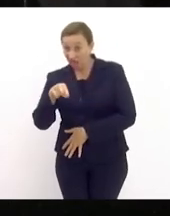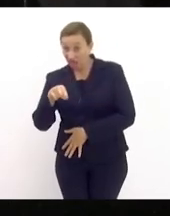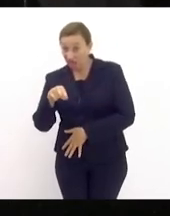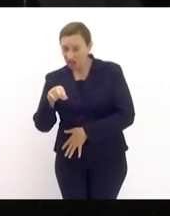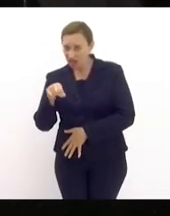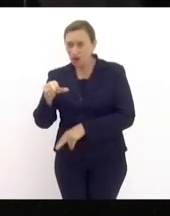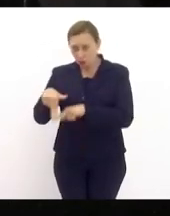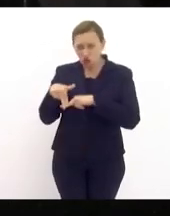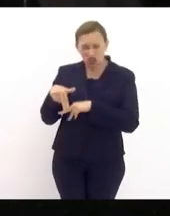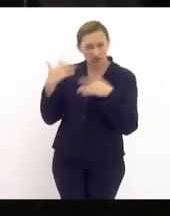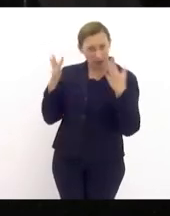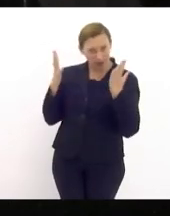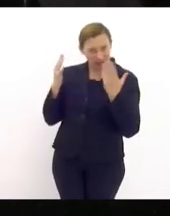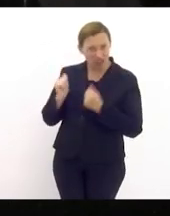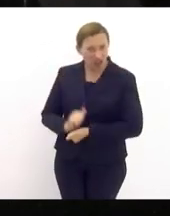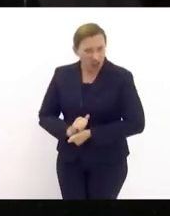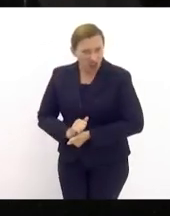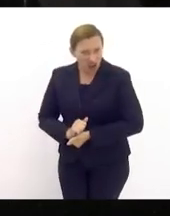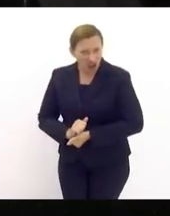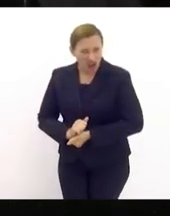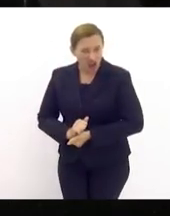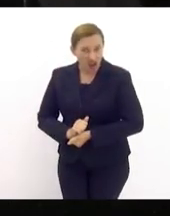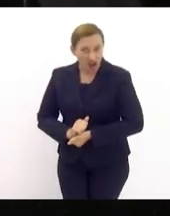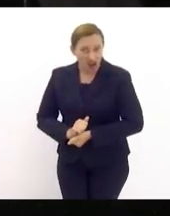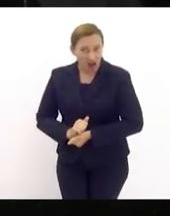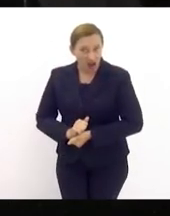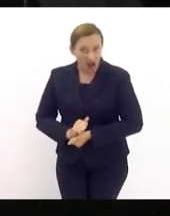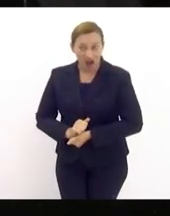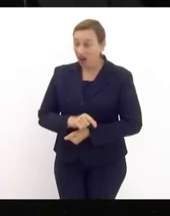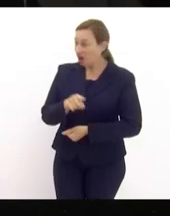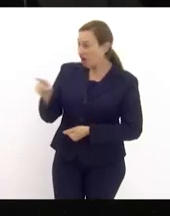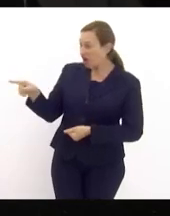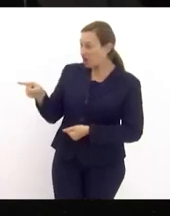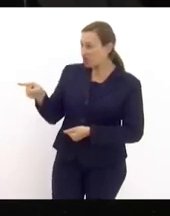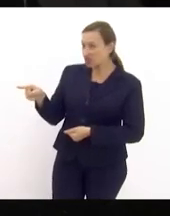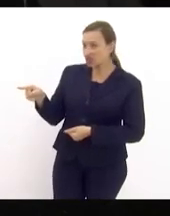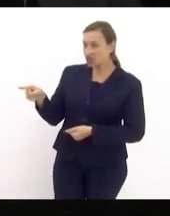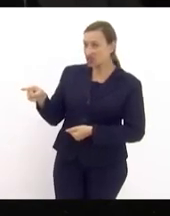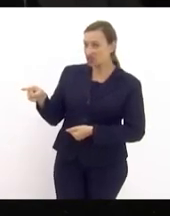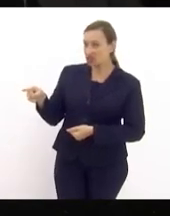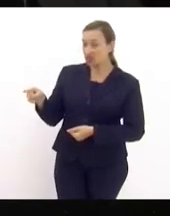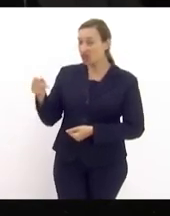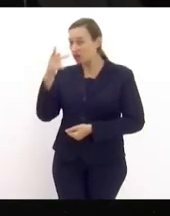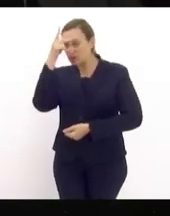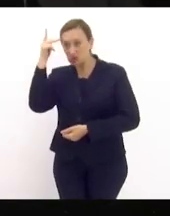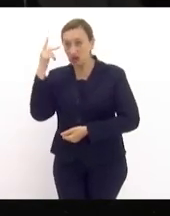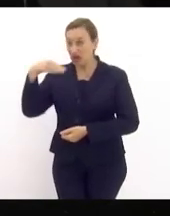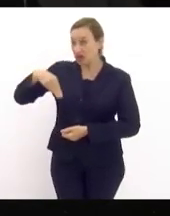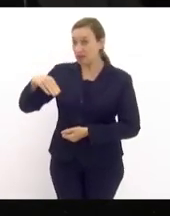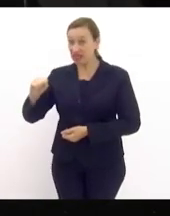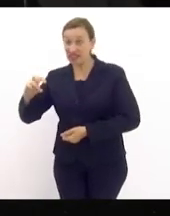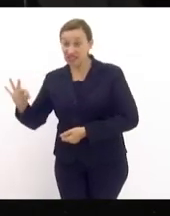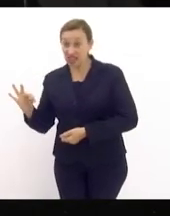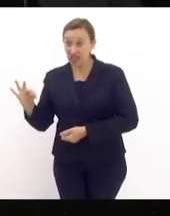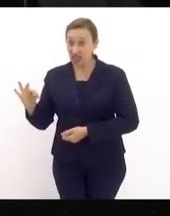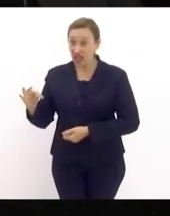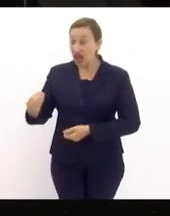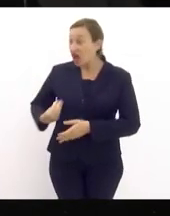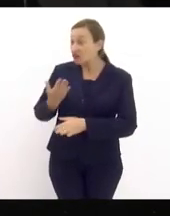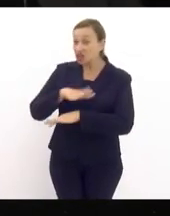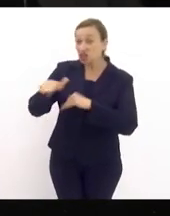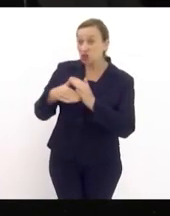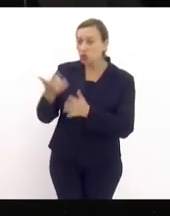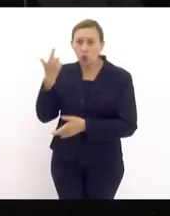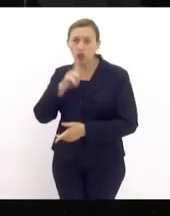Isso é motivo para comemorar? Esses caras, essas raposas velhas aí do MST, que a vida inteira eles conseguiram